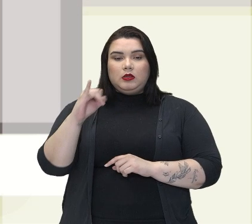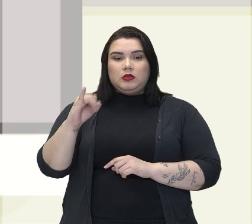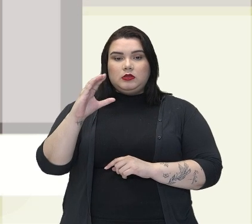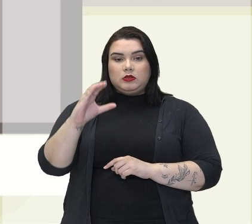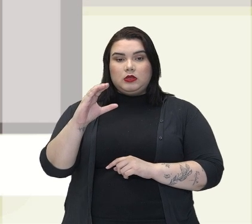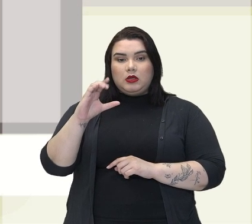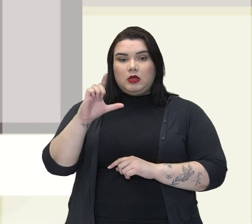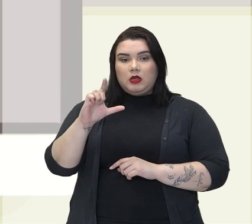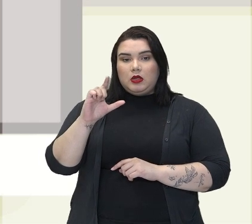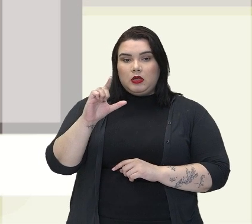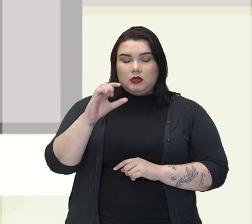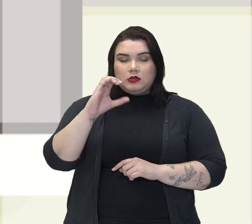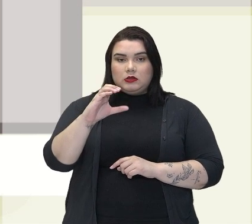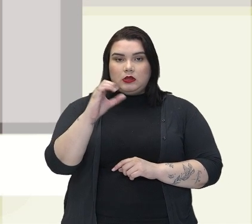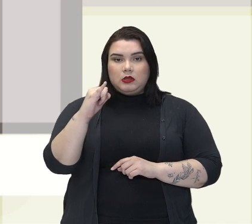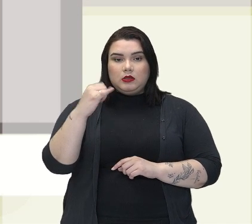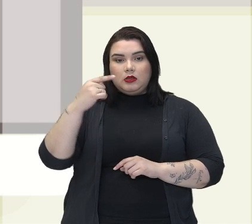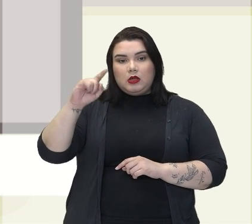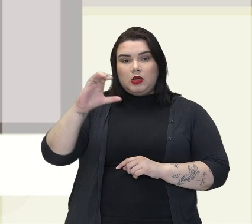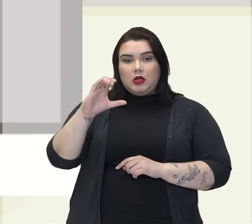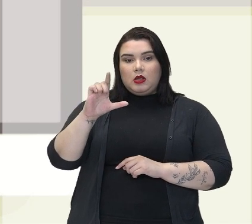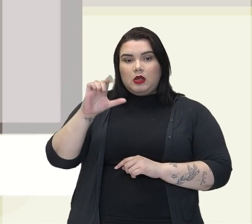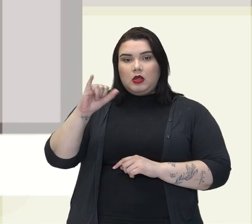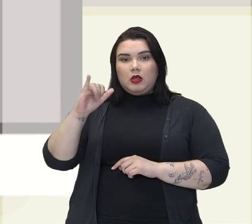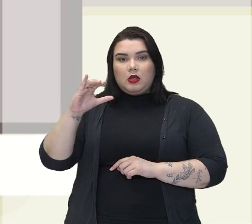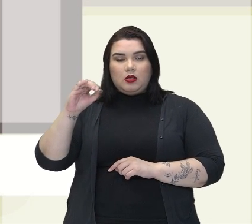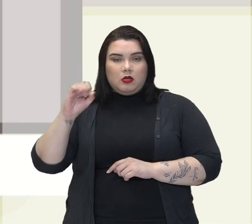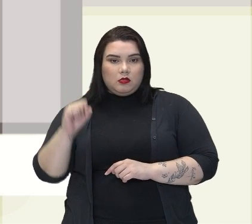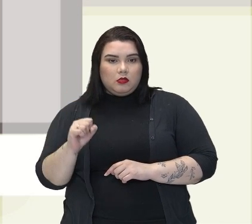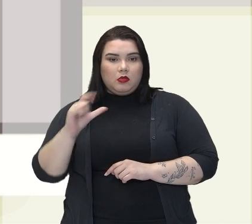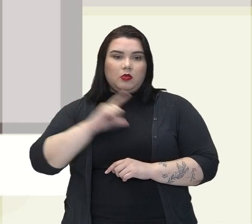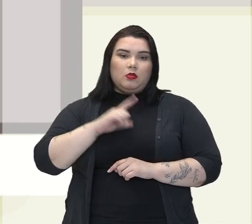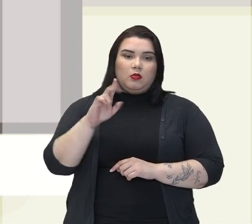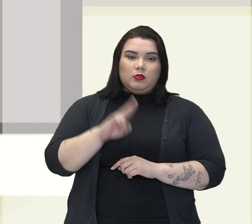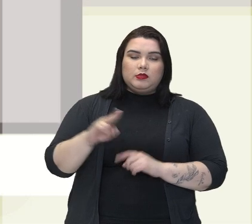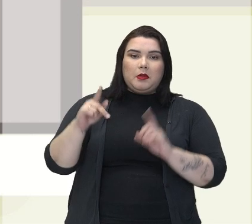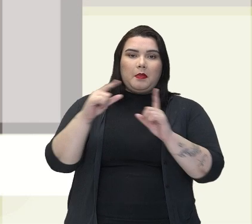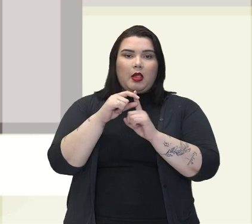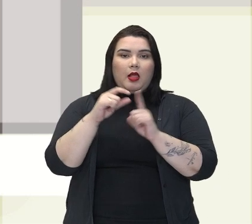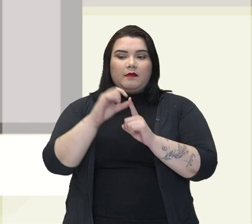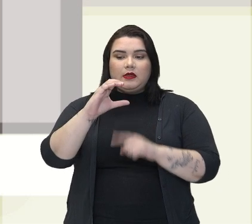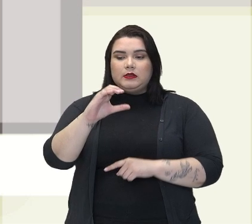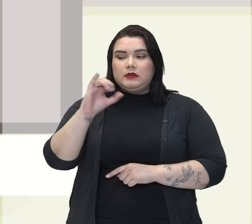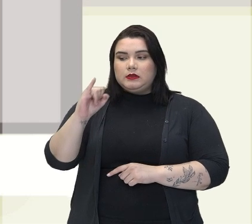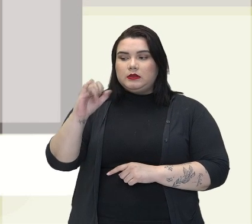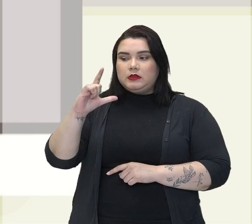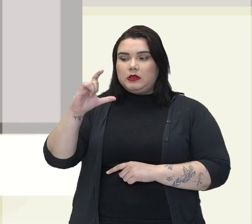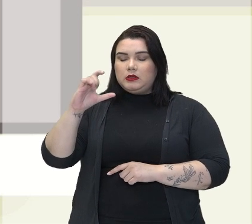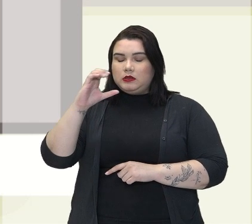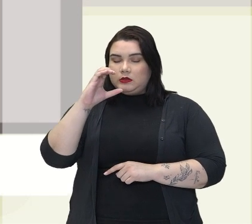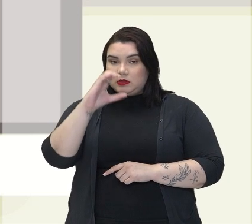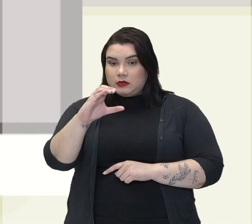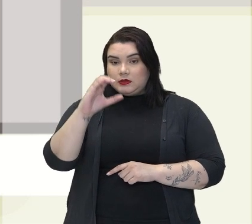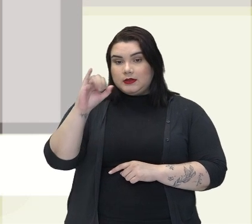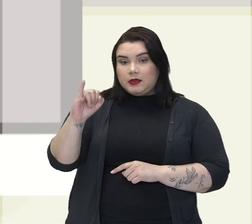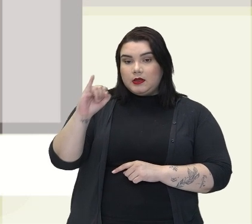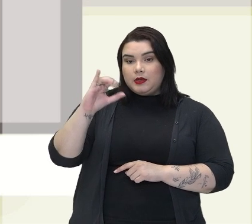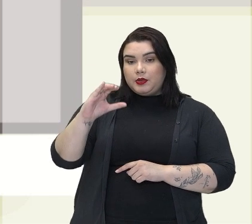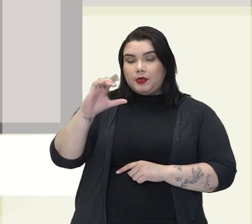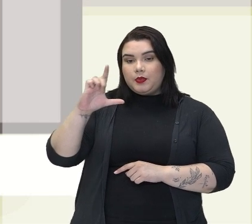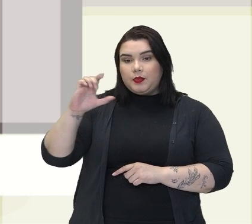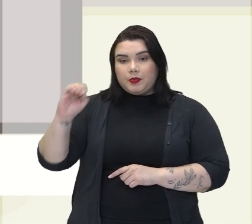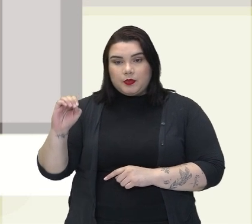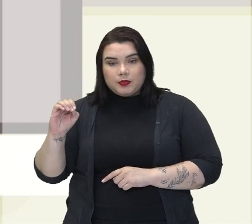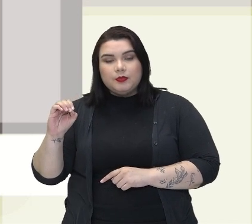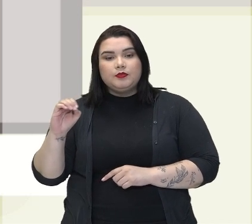legal, é a mesma coisa, só que eu vou usar o prenome ciclo, né? Tá, aqui eu tenho